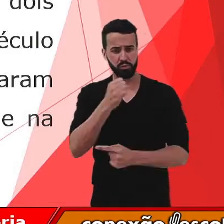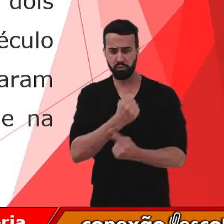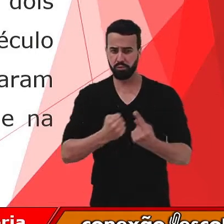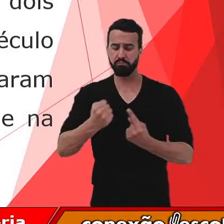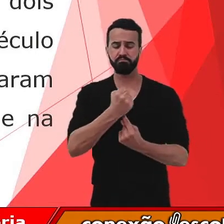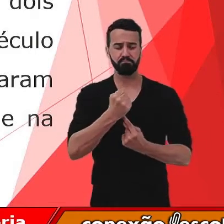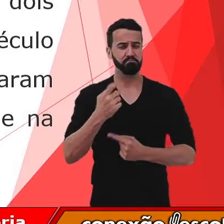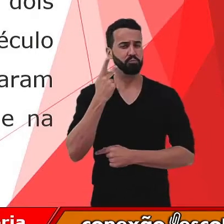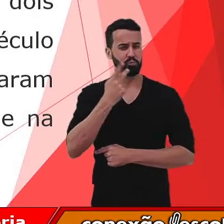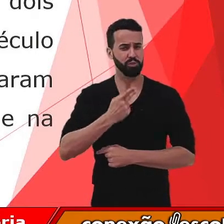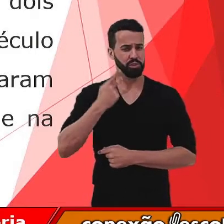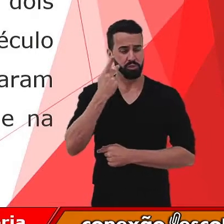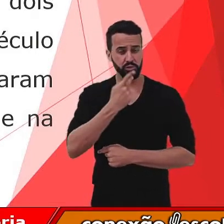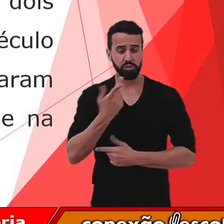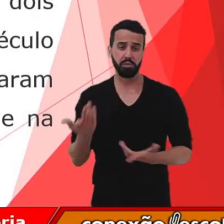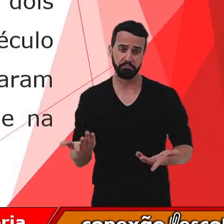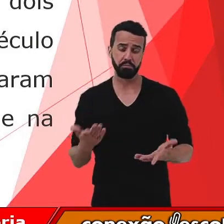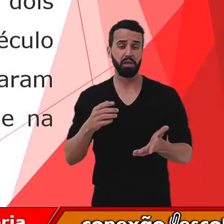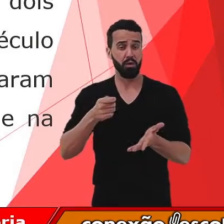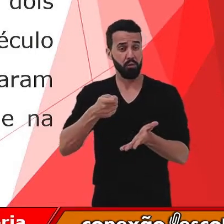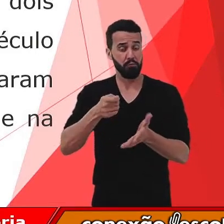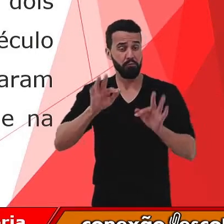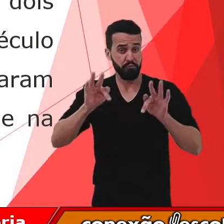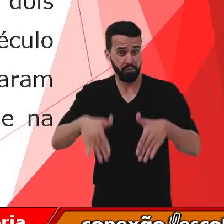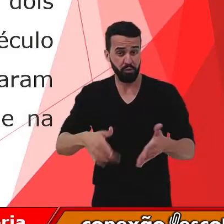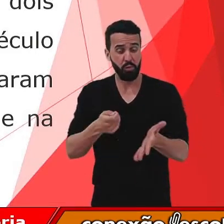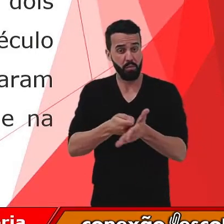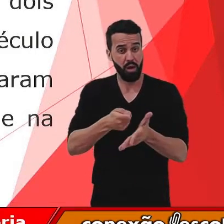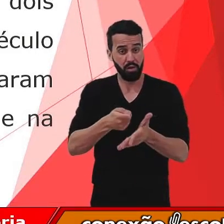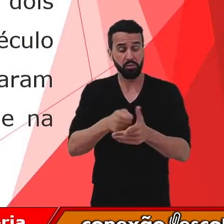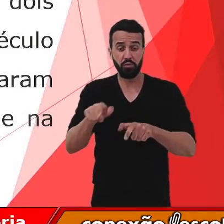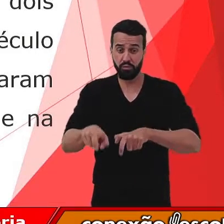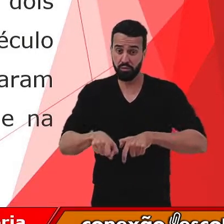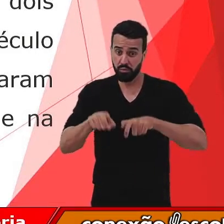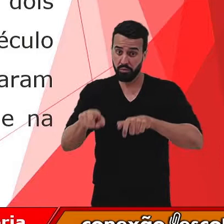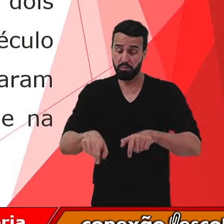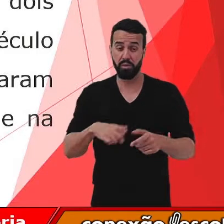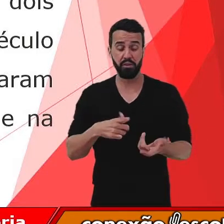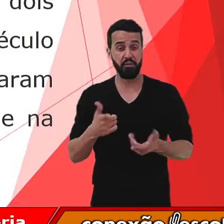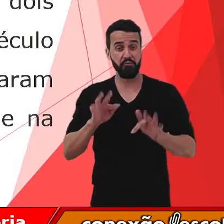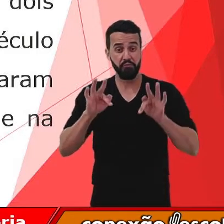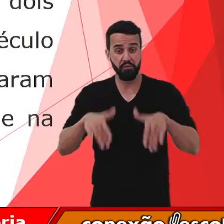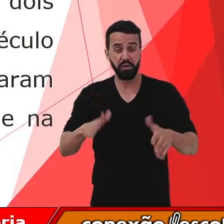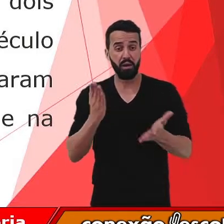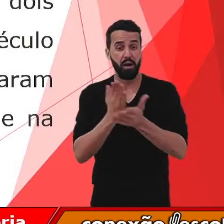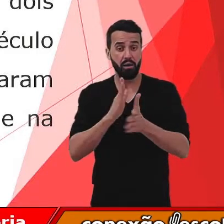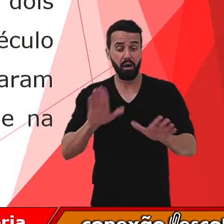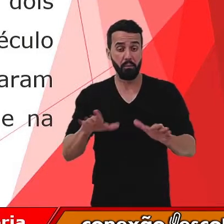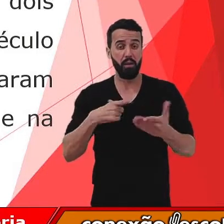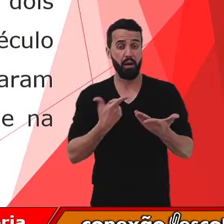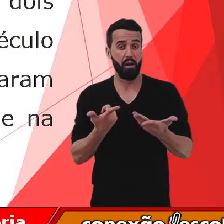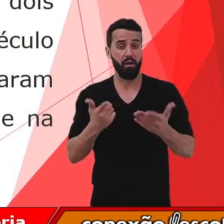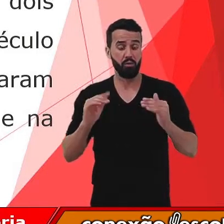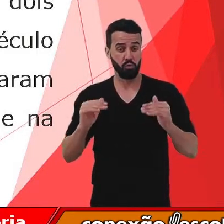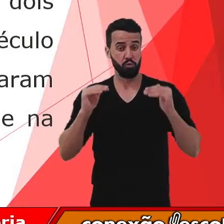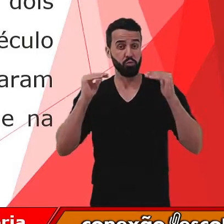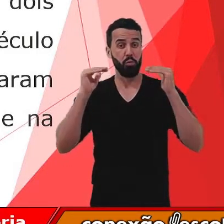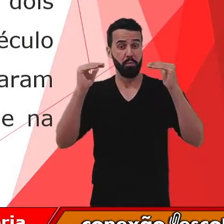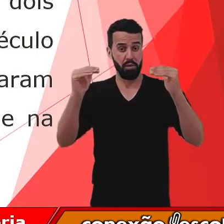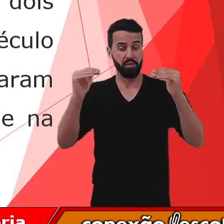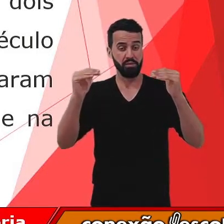como o fim das obrigações feudais, o fim dos privilégios da nobreza e do alto clero. As